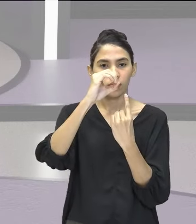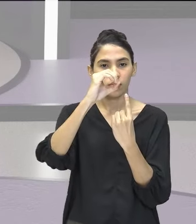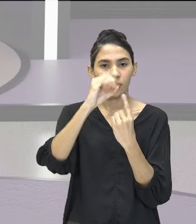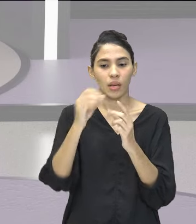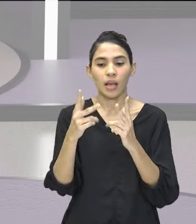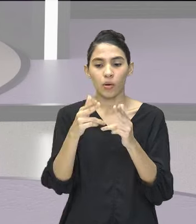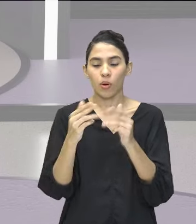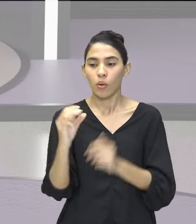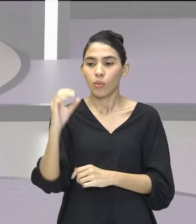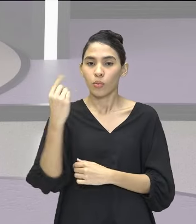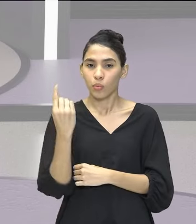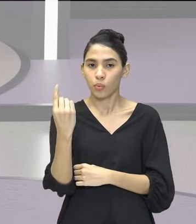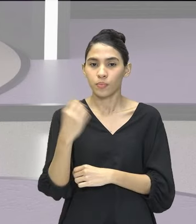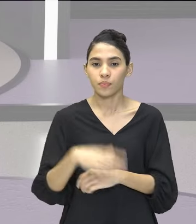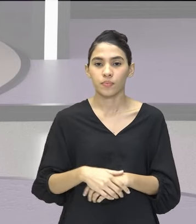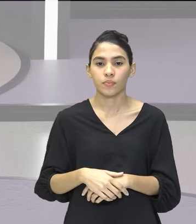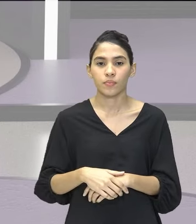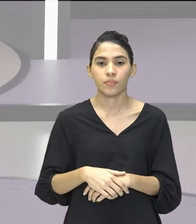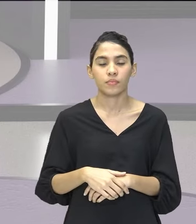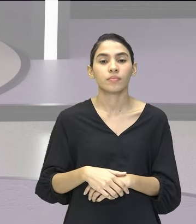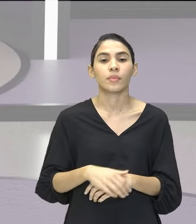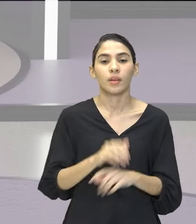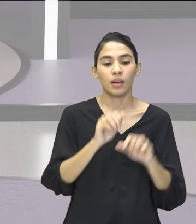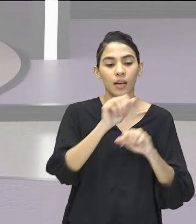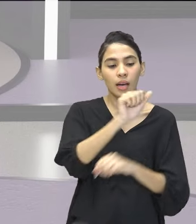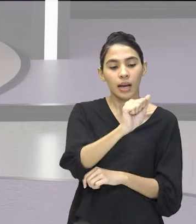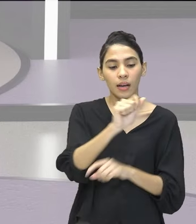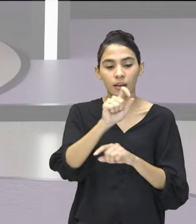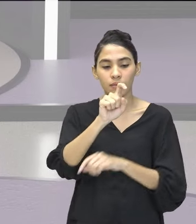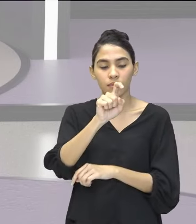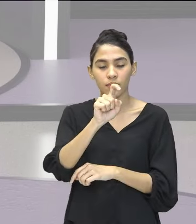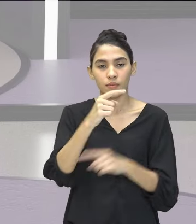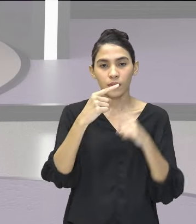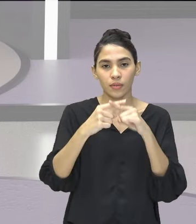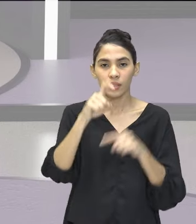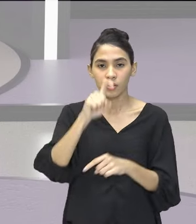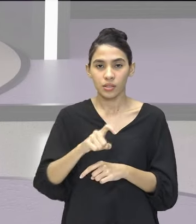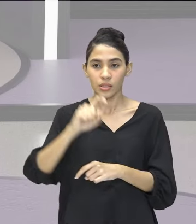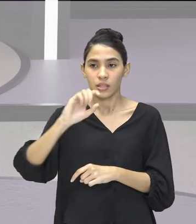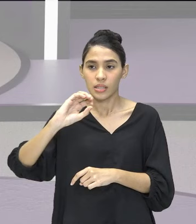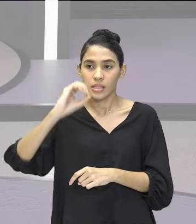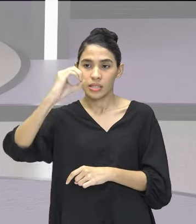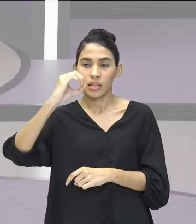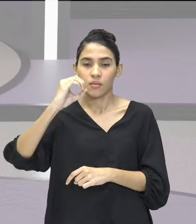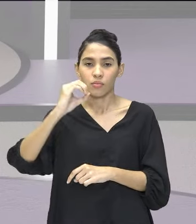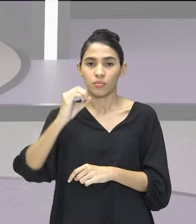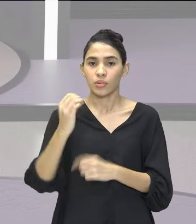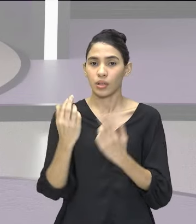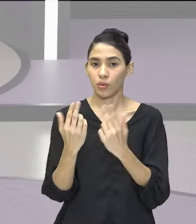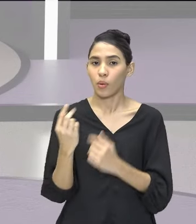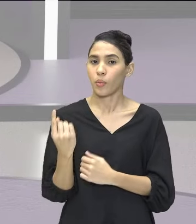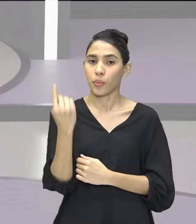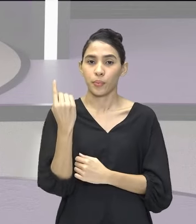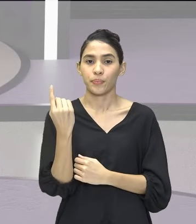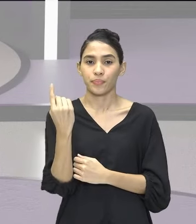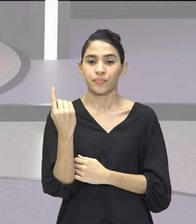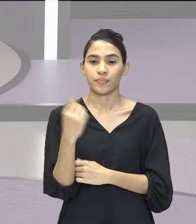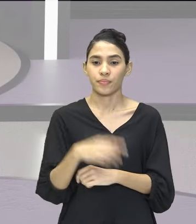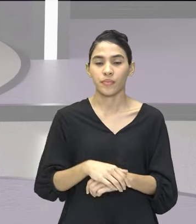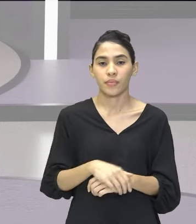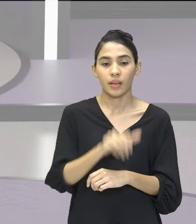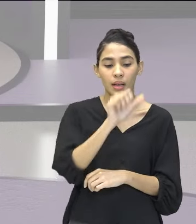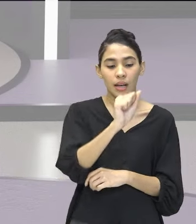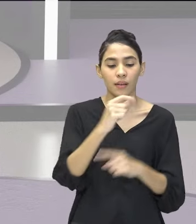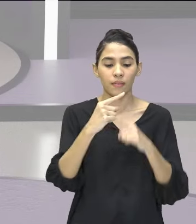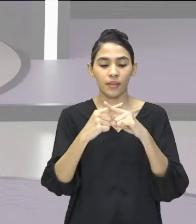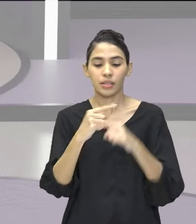vai ficar a vezes x elevado a zero. X elevado a zero vai ser 1. A vezes 1,